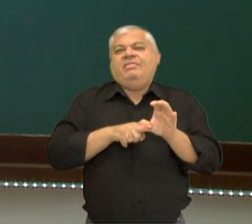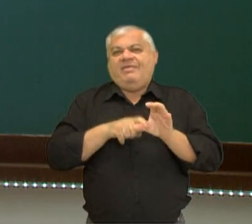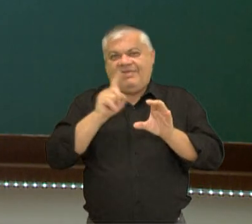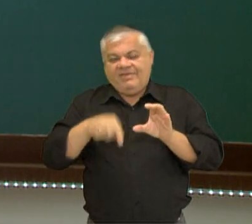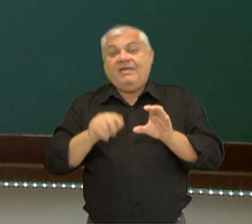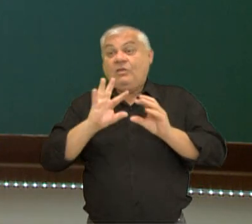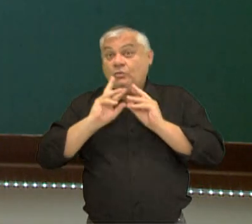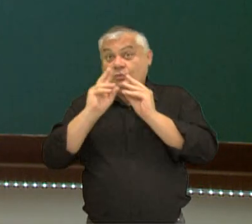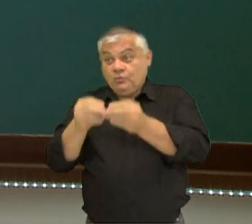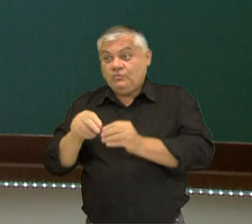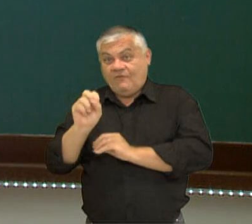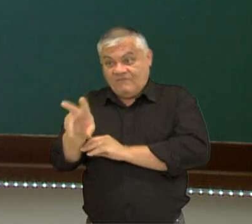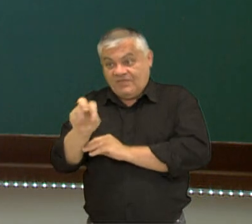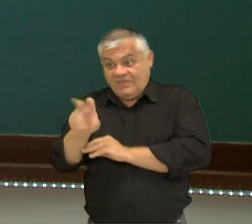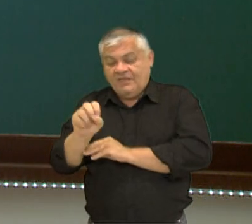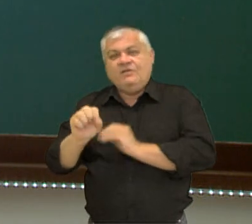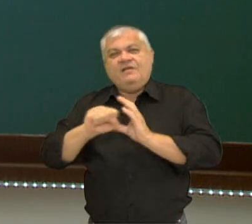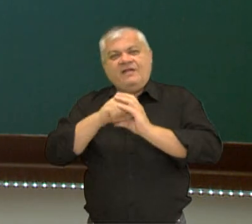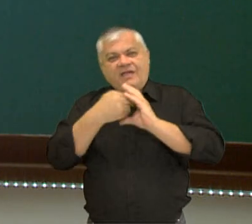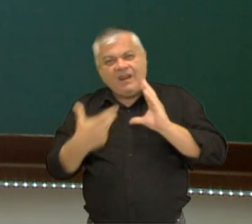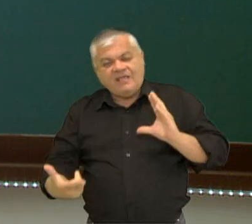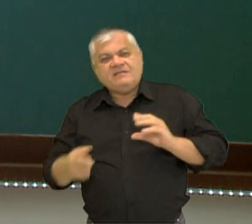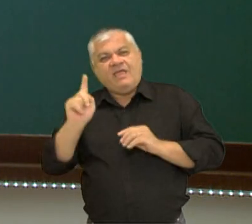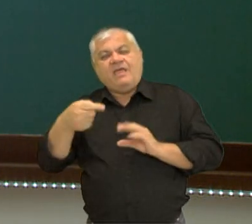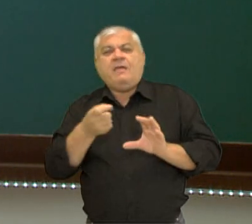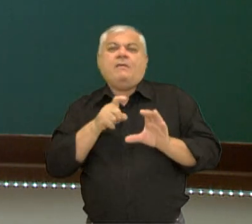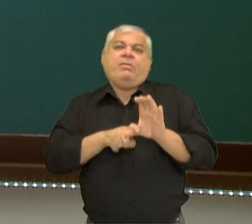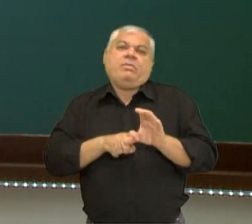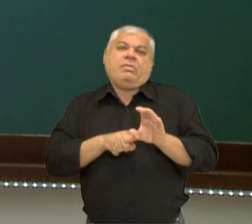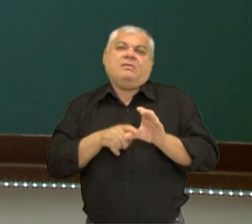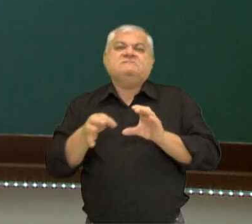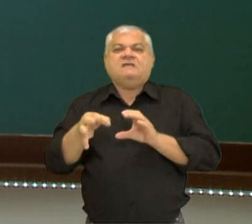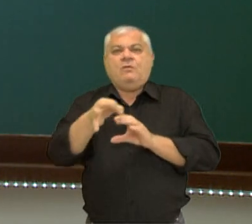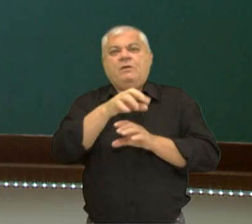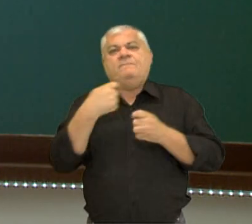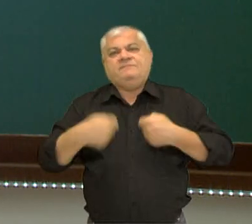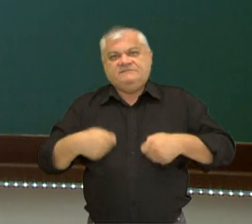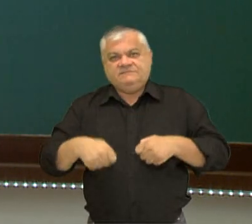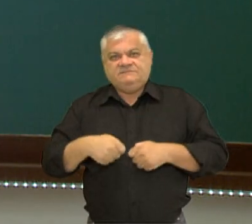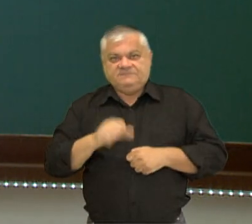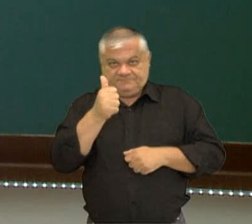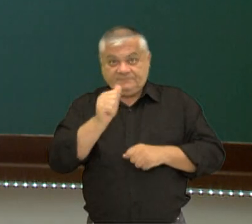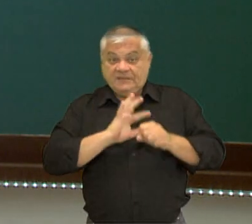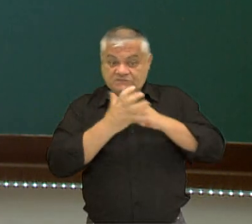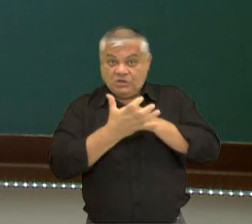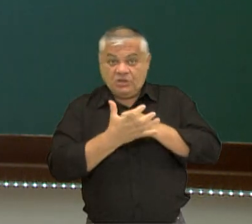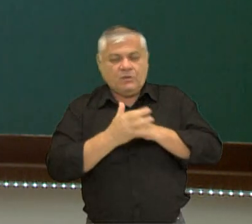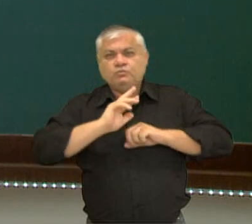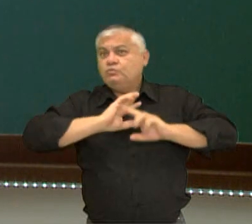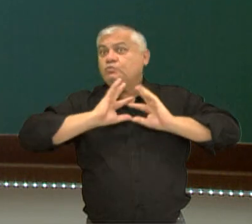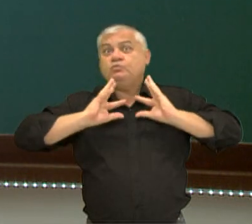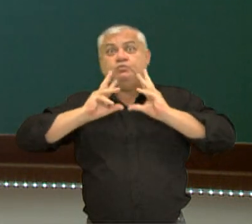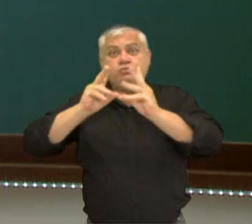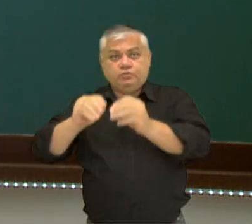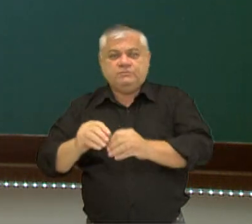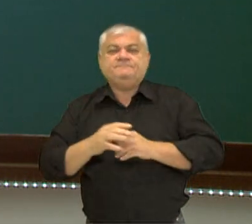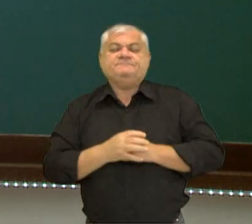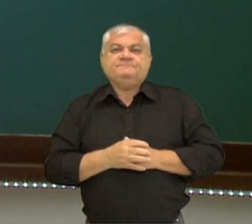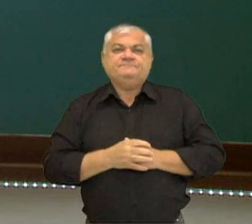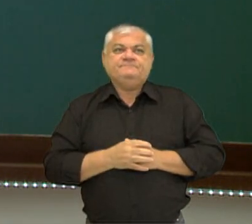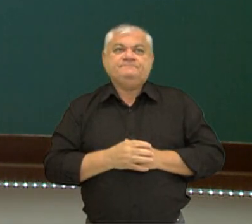vírus apresentam essas características, não somente o coronavírus, ok? E seguindo